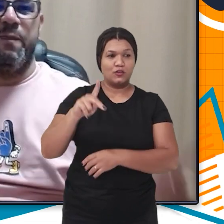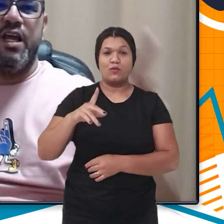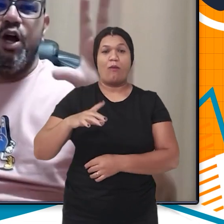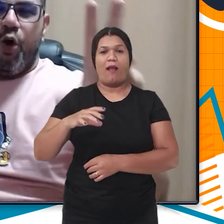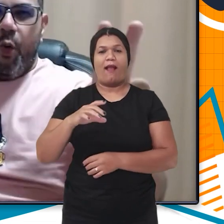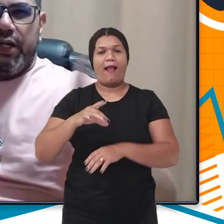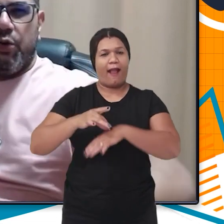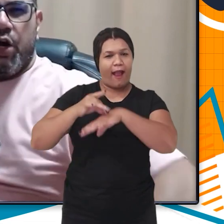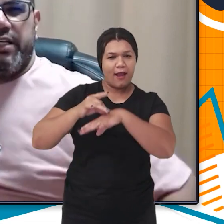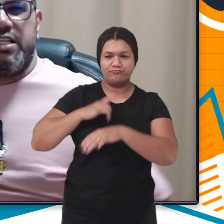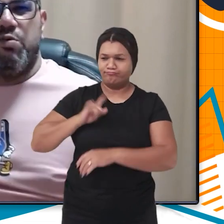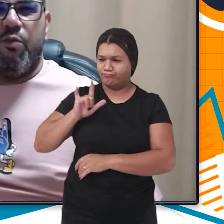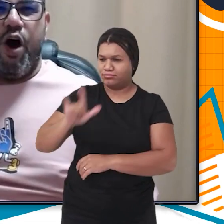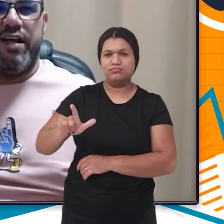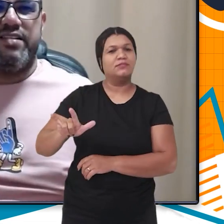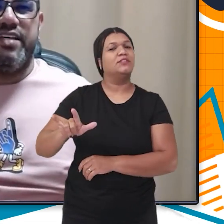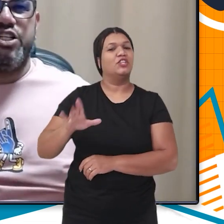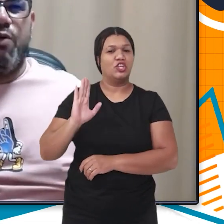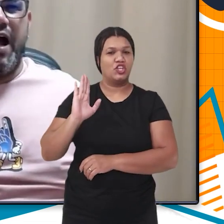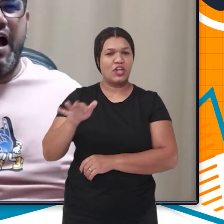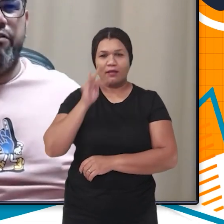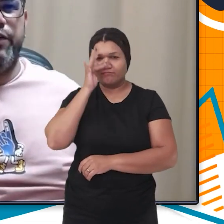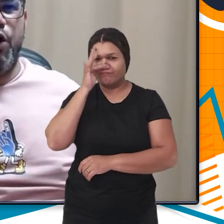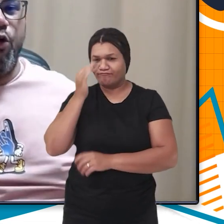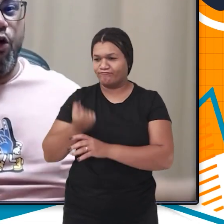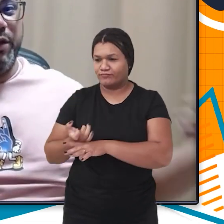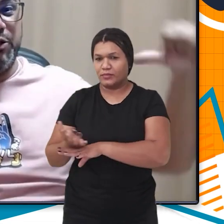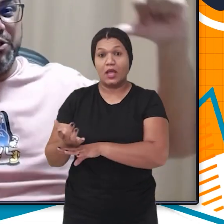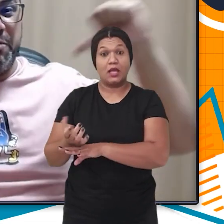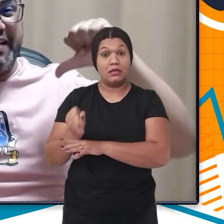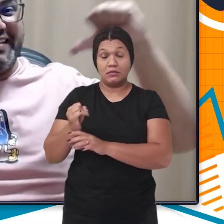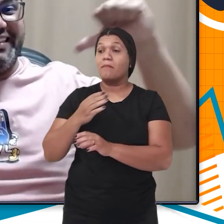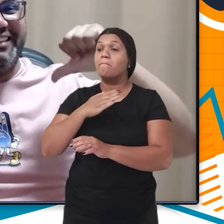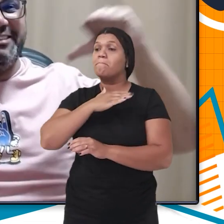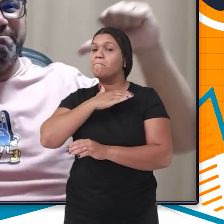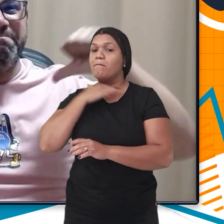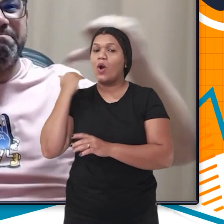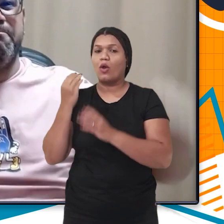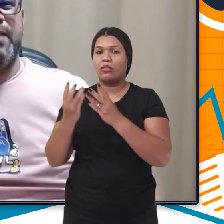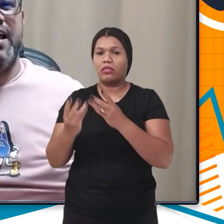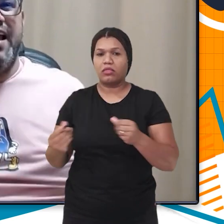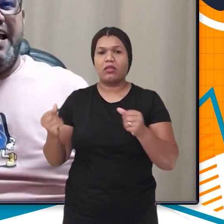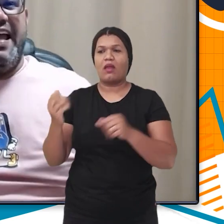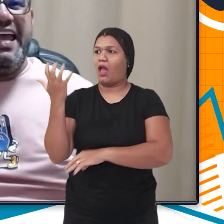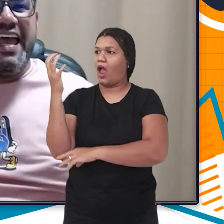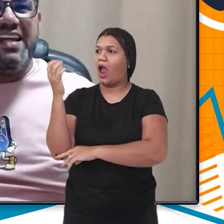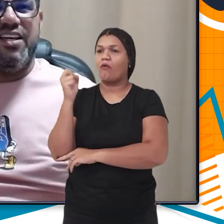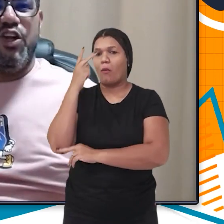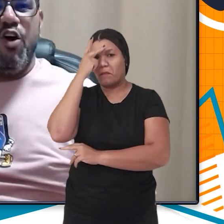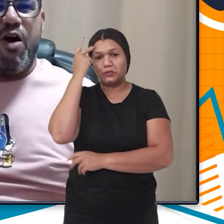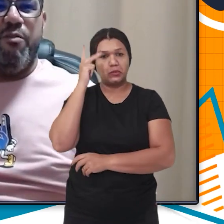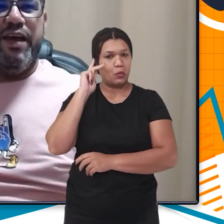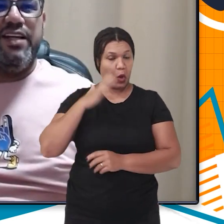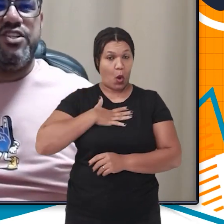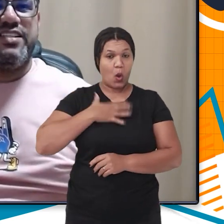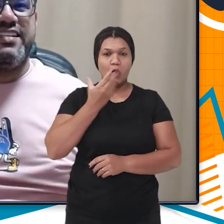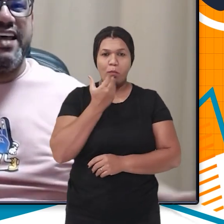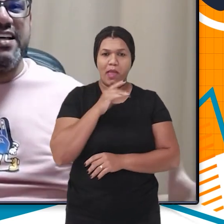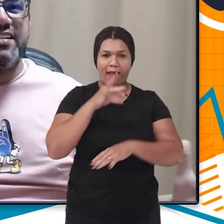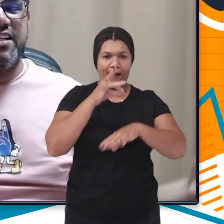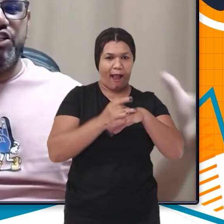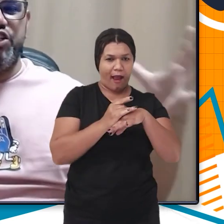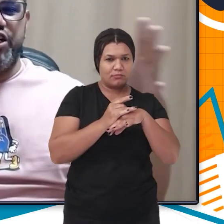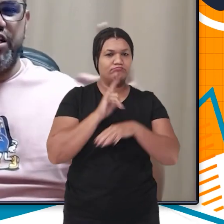capim. Quando o organismo morre, seja uma árvore ou um comedor de picanha, ele